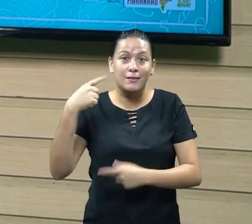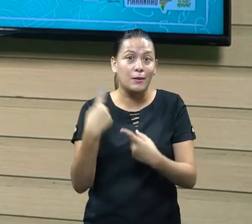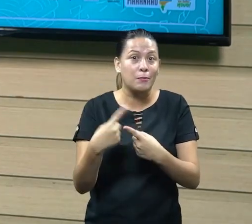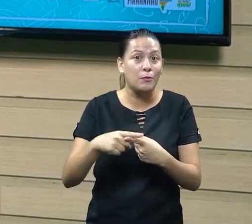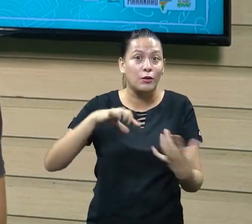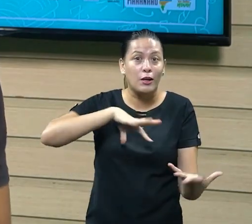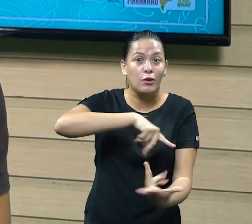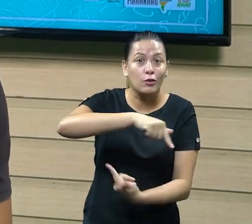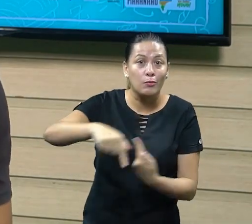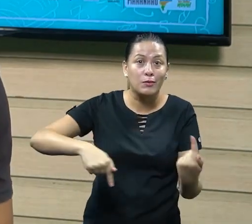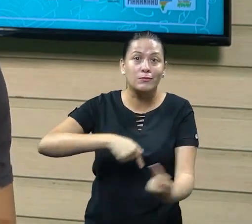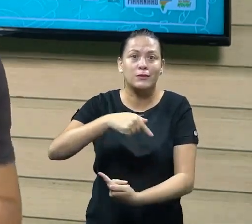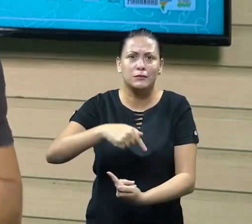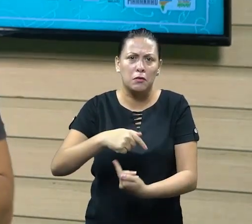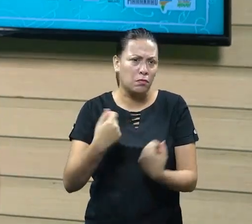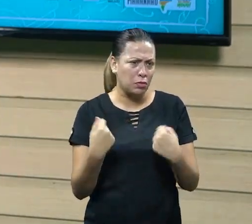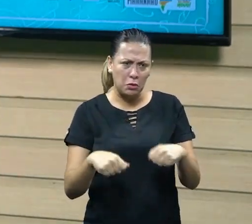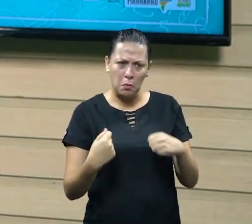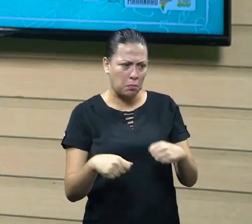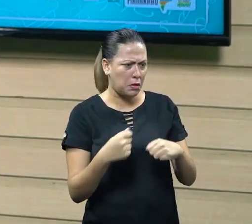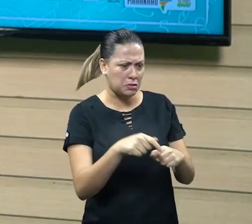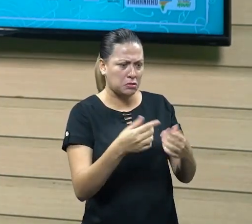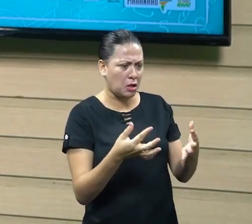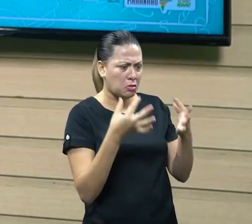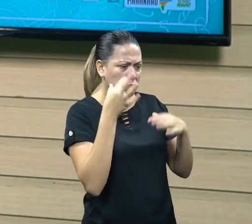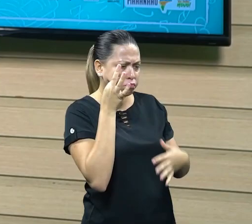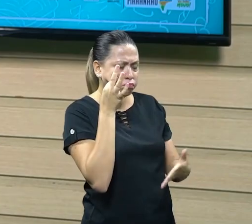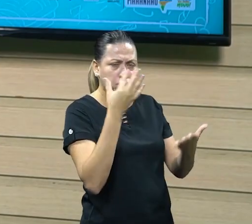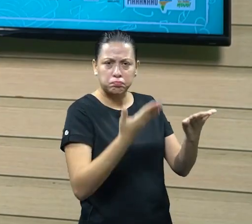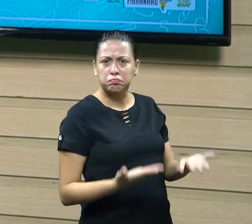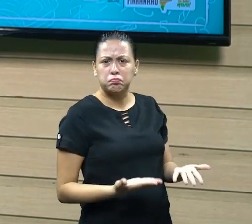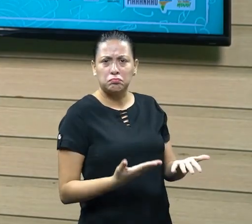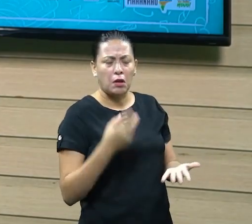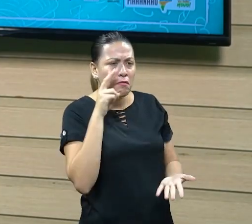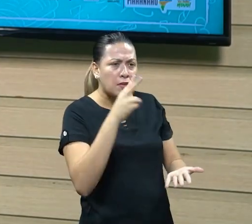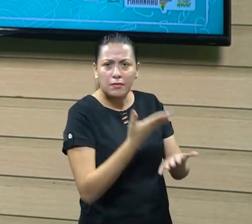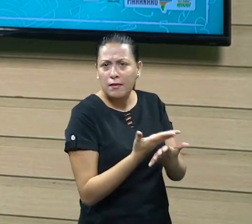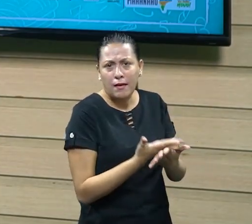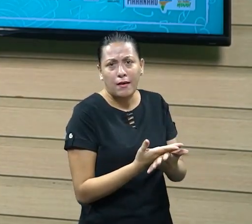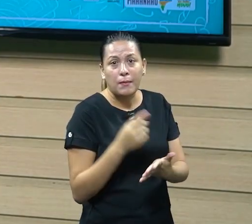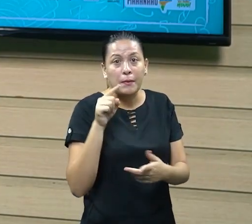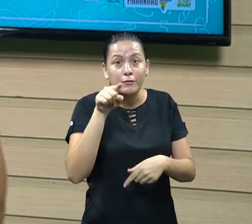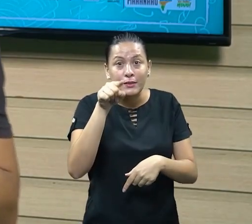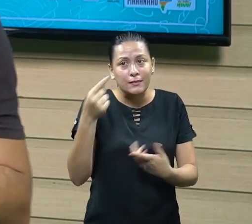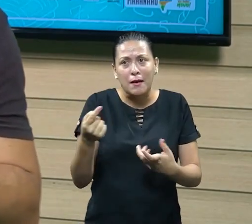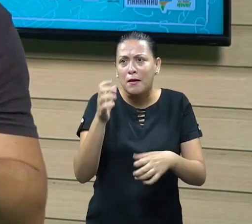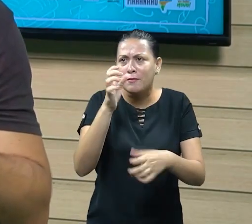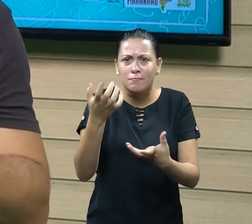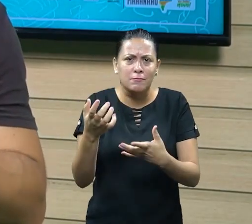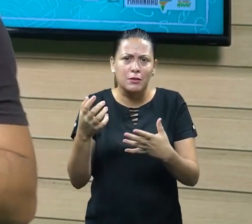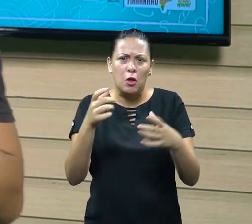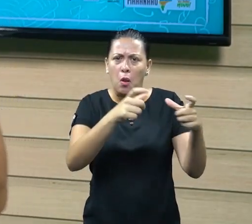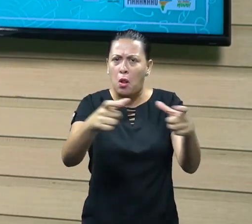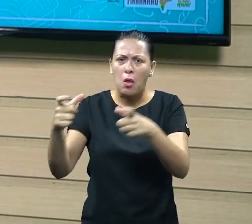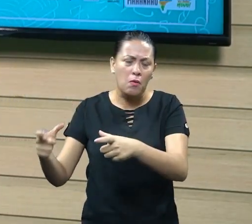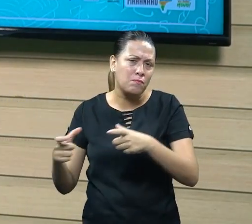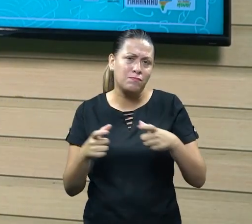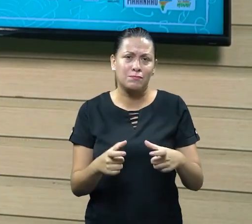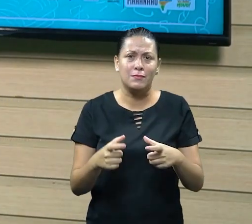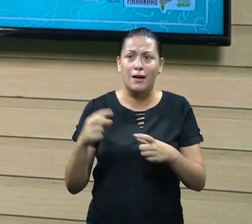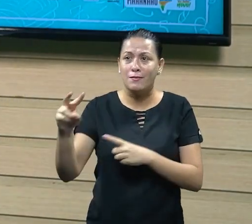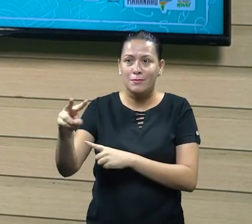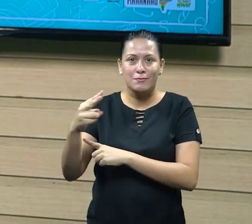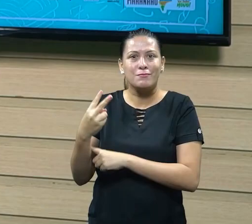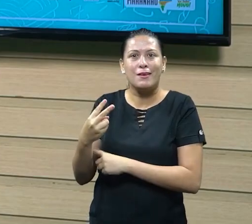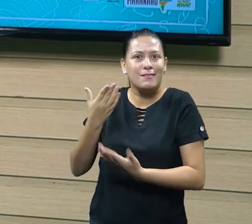barreiras. Você não precisa estar bem aqui na minha frente, assistir minha aula. Você está aí, em algum lugar do nosso estado, me assistindo, aprendendo um pouquinho sobre RH.